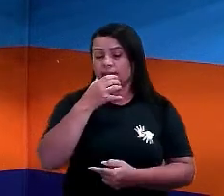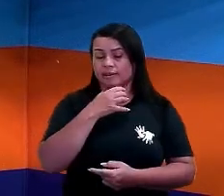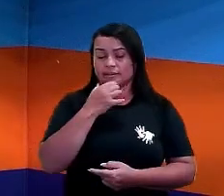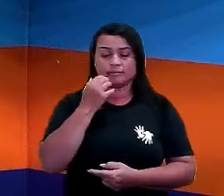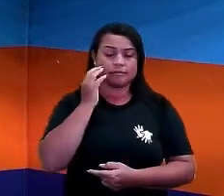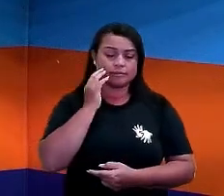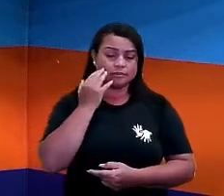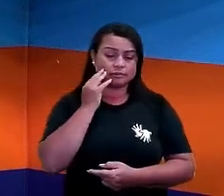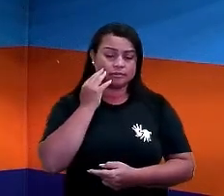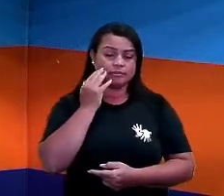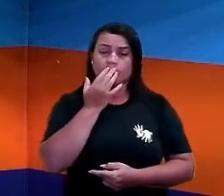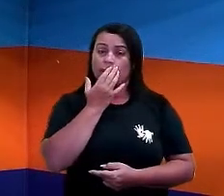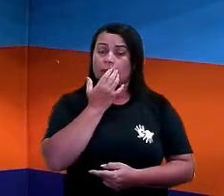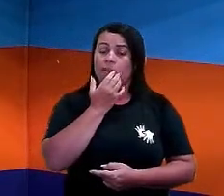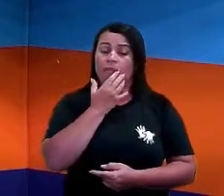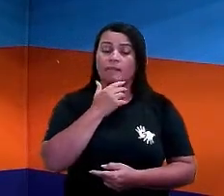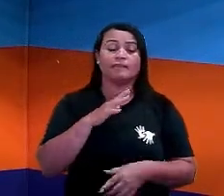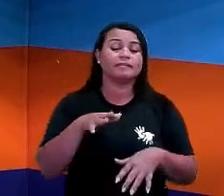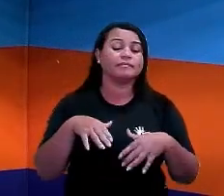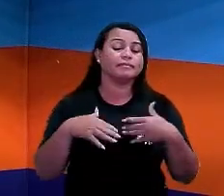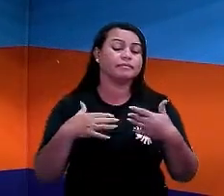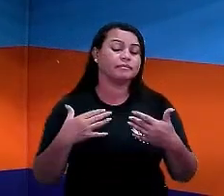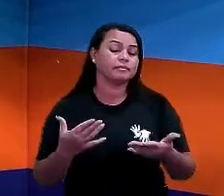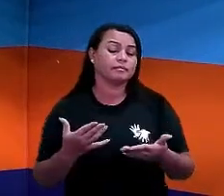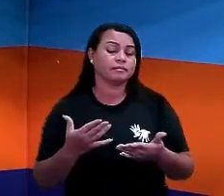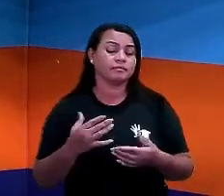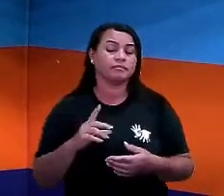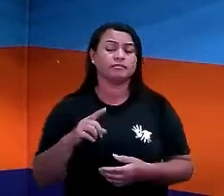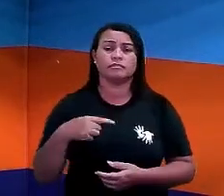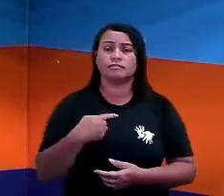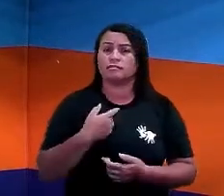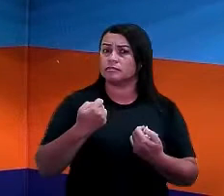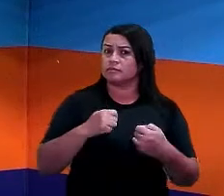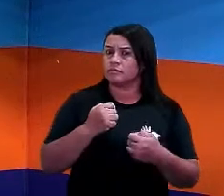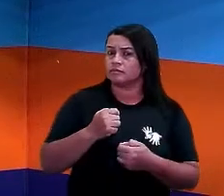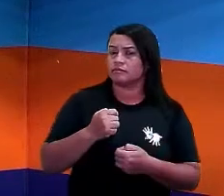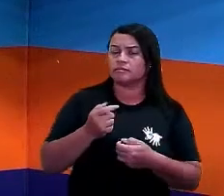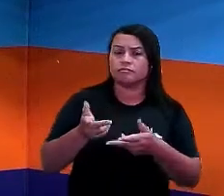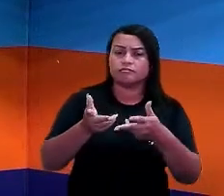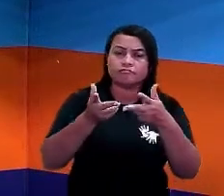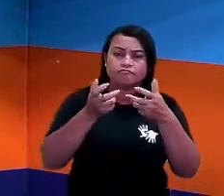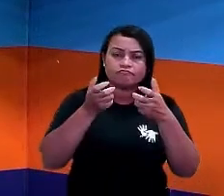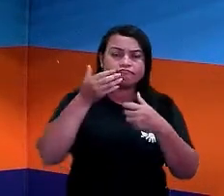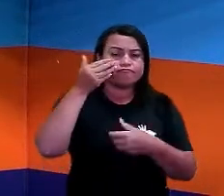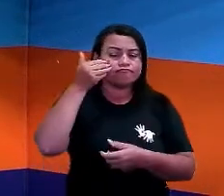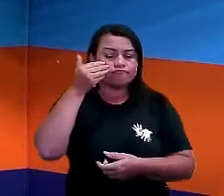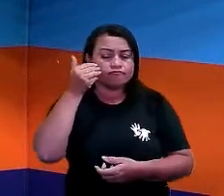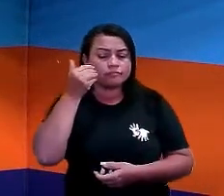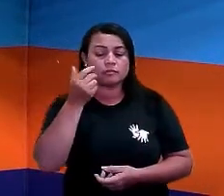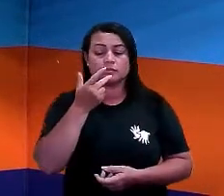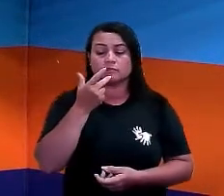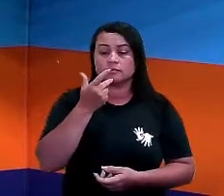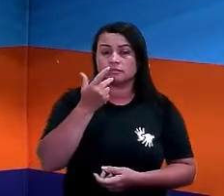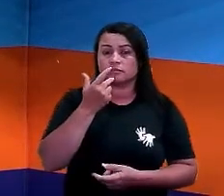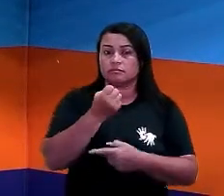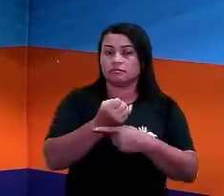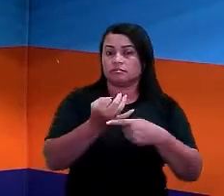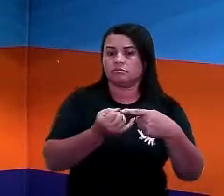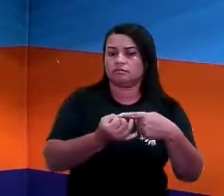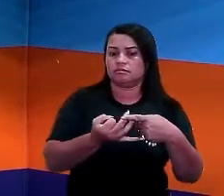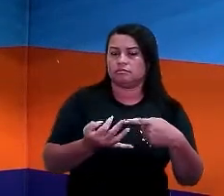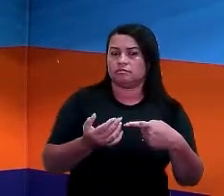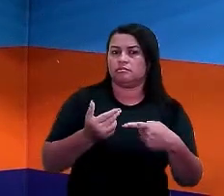também. E aí, a gente precisa ter só essa ideia de que quando eu estou falando de fração, eu